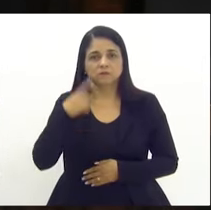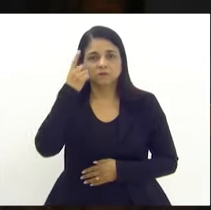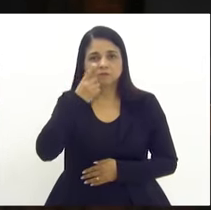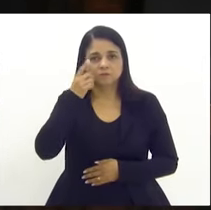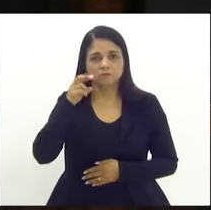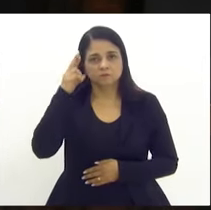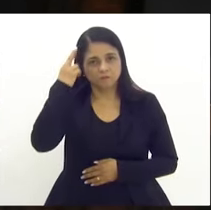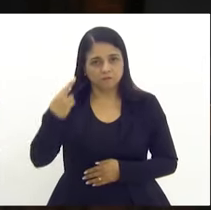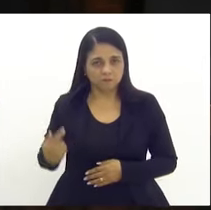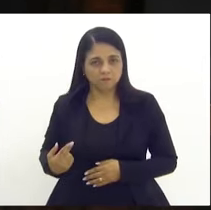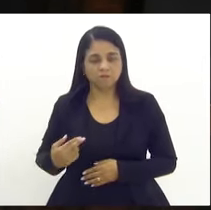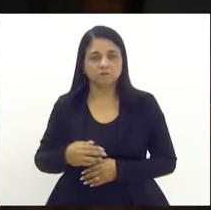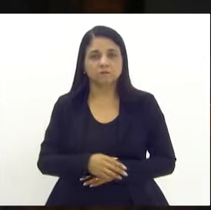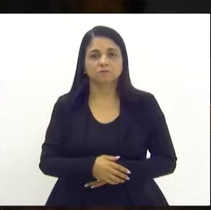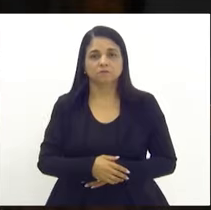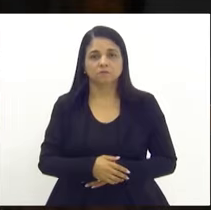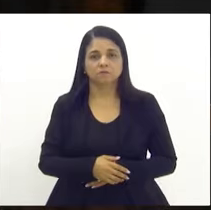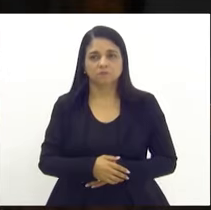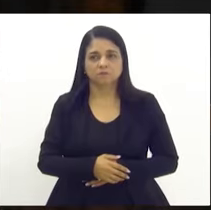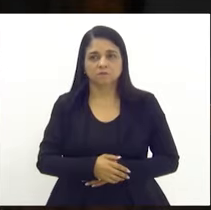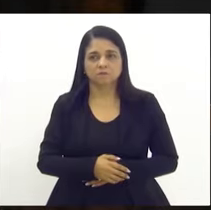deputada Renata Souza.